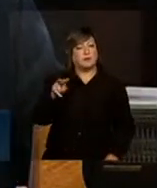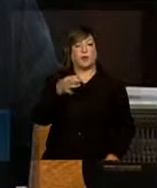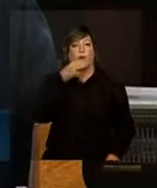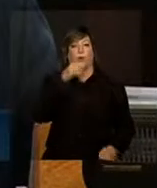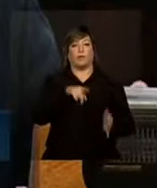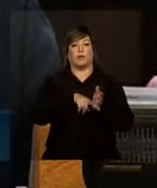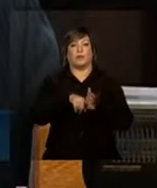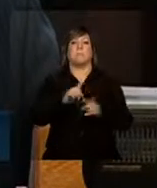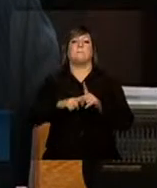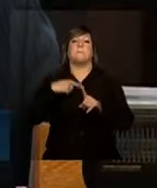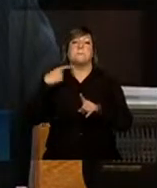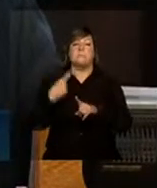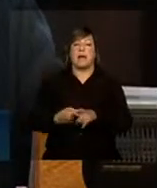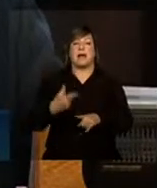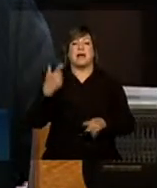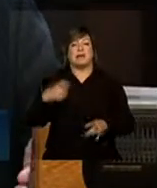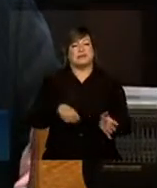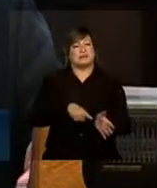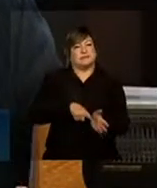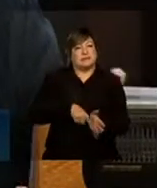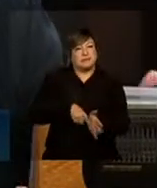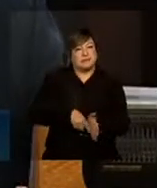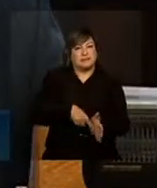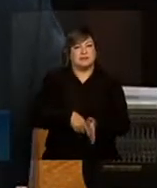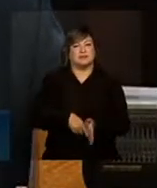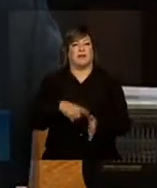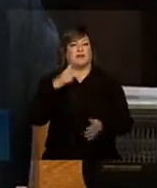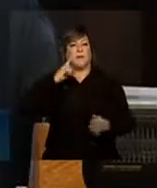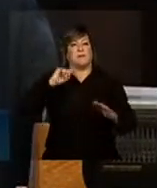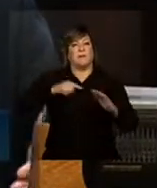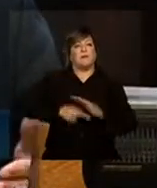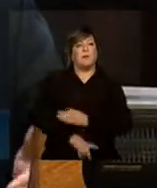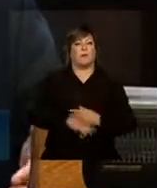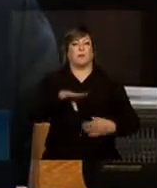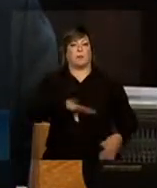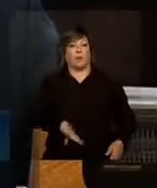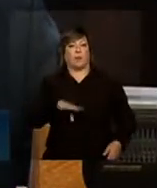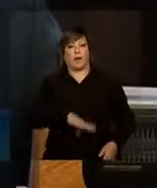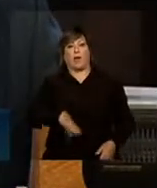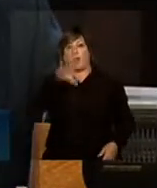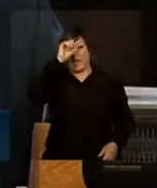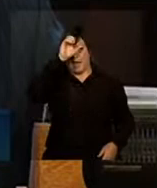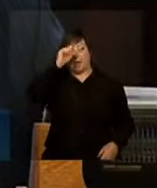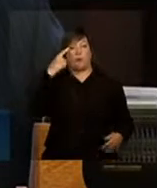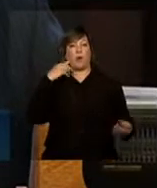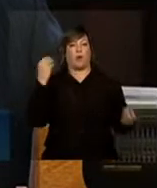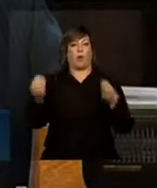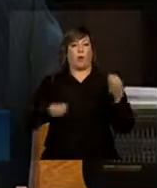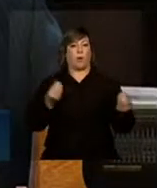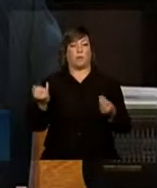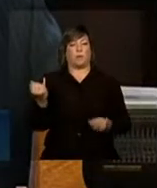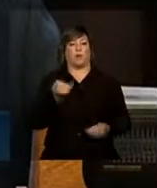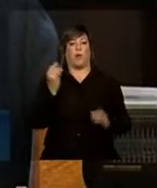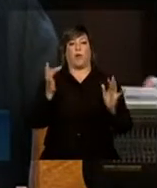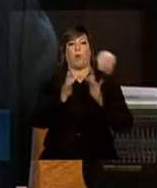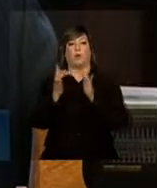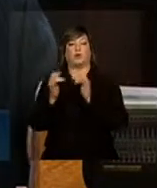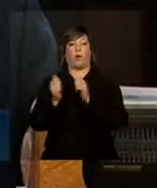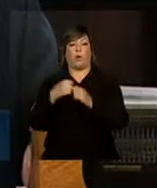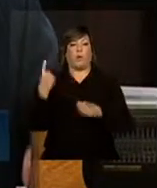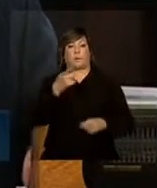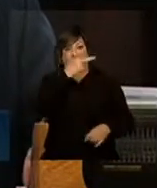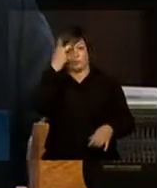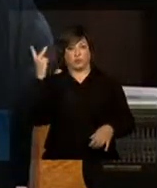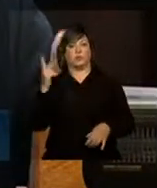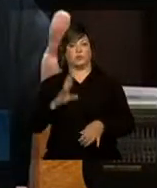mais atividades de avaliação, né, ou de fluência na língua portuguesa, de aprimoramento em relação ao contato com os pacientes.